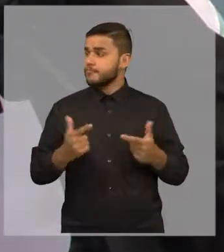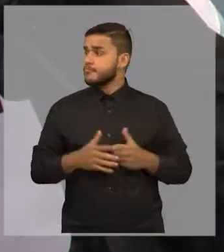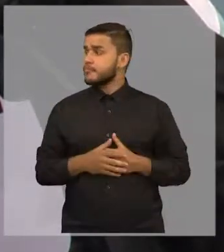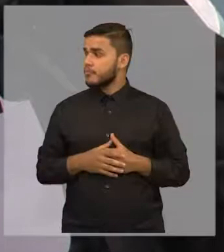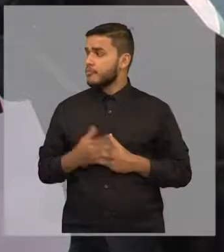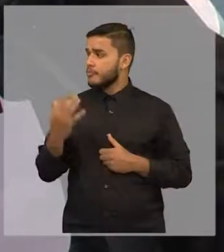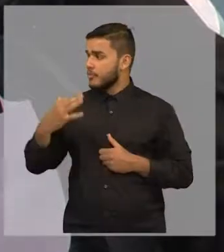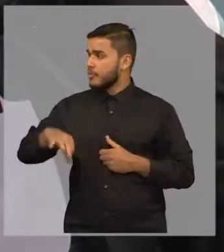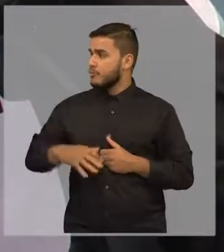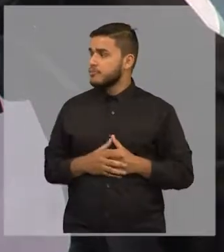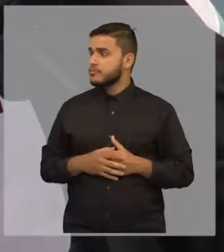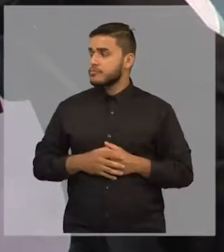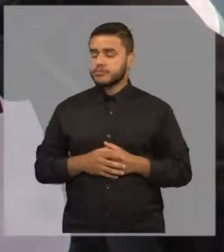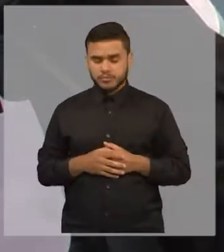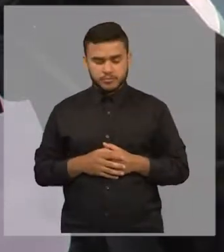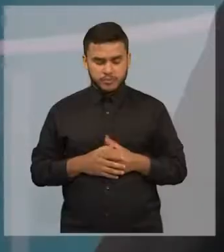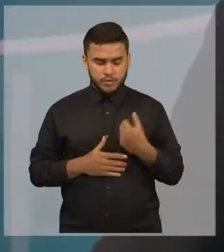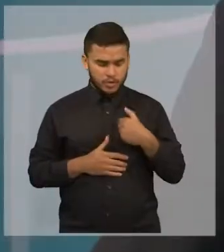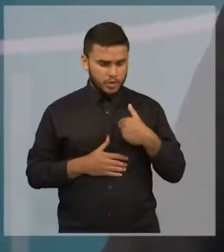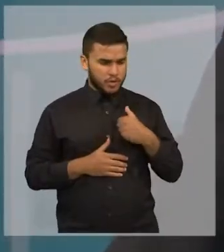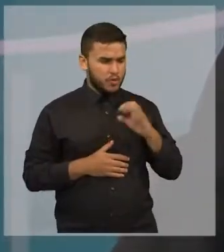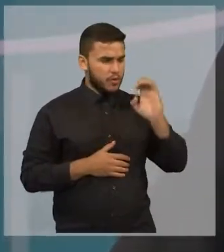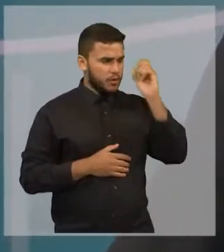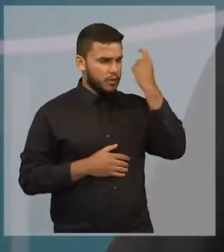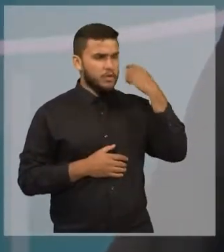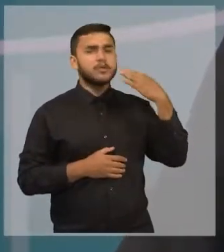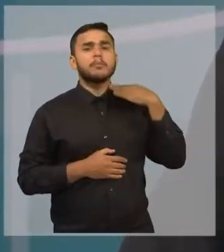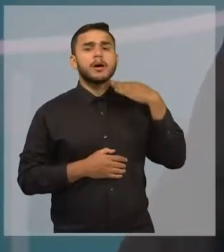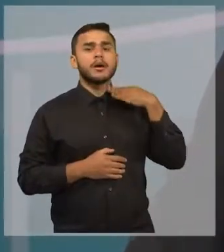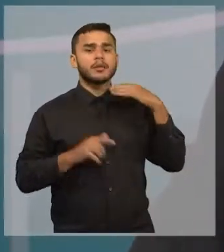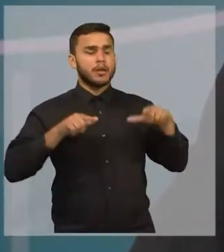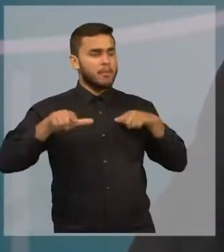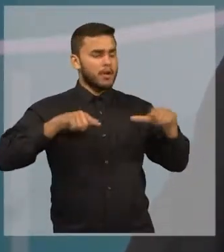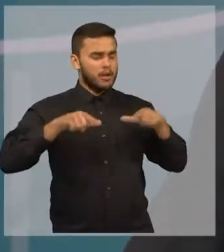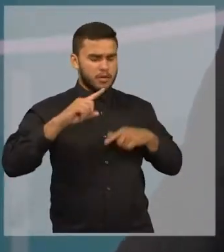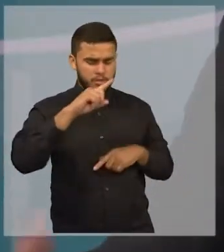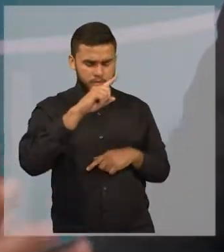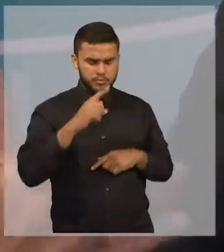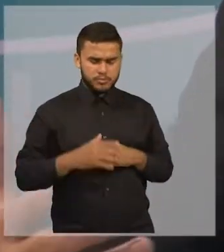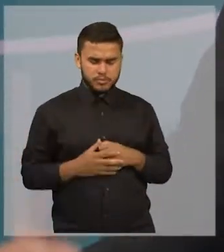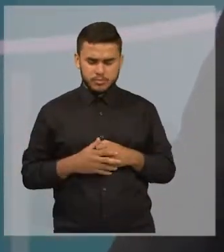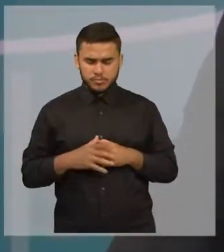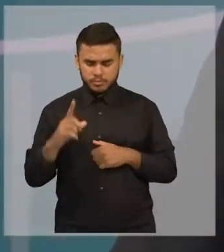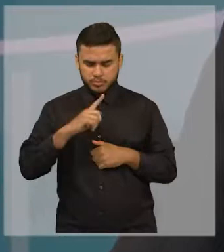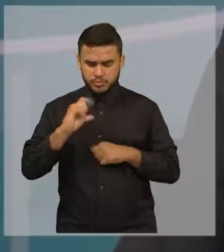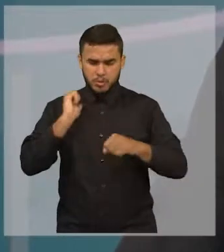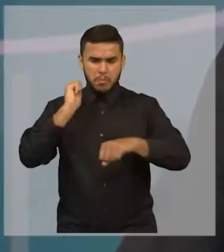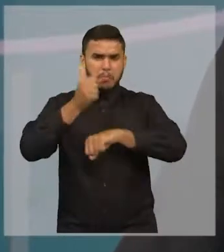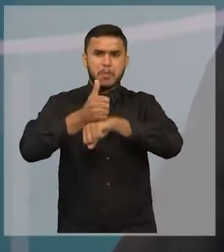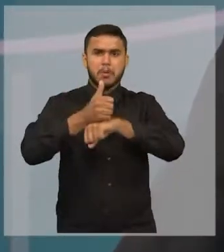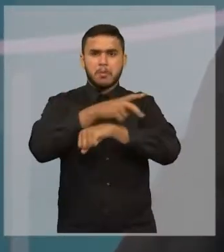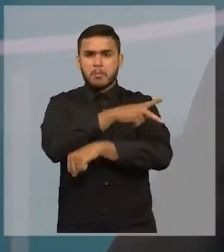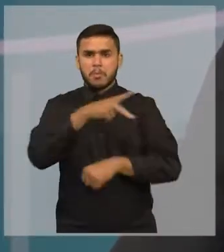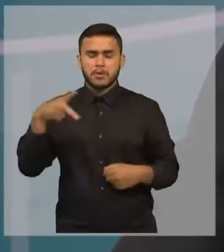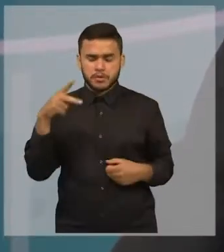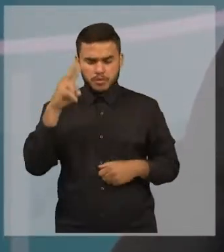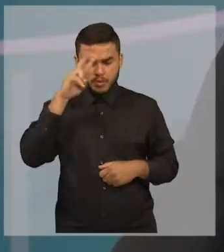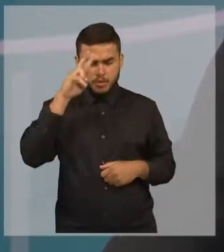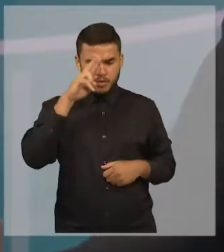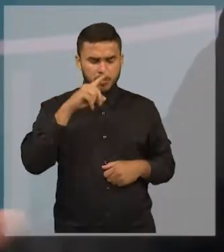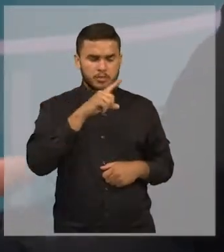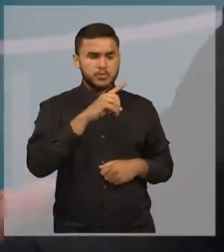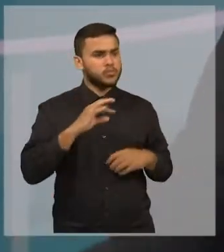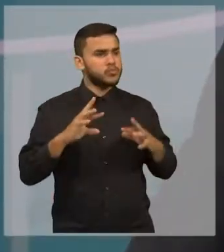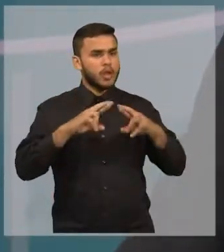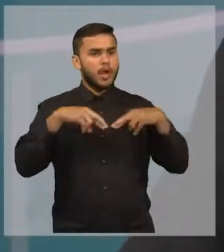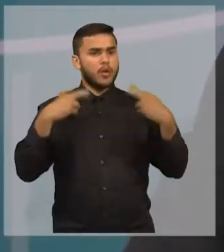um discurso. Aqui. Eu me lembro, eu fui bancário, eu me lembro que o banco recebeu um novo presidente, foi nomeado novo presidente,